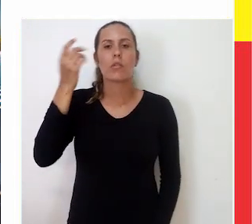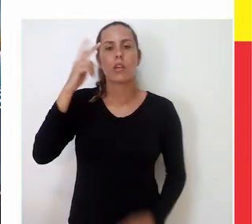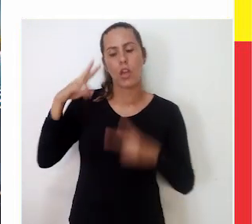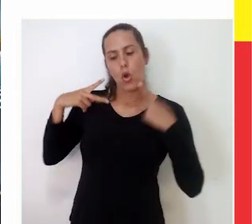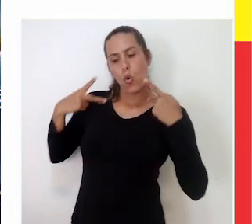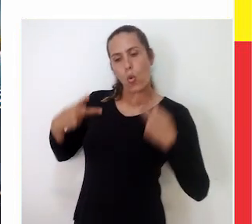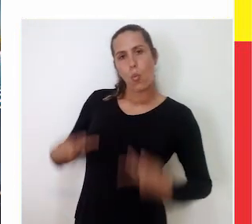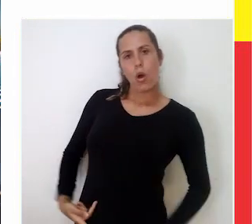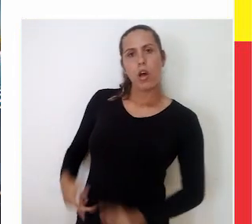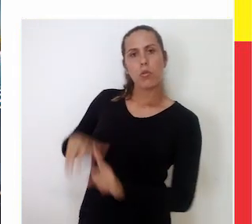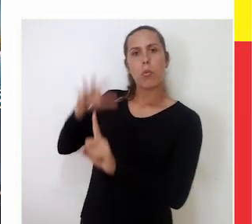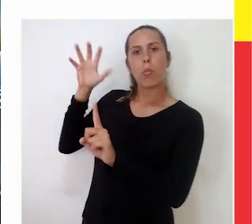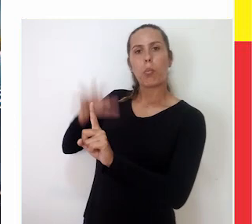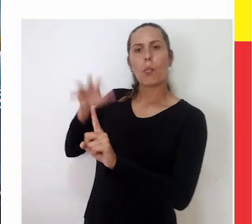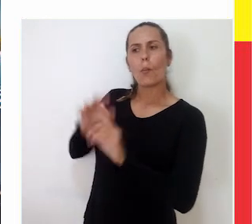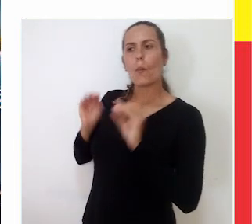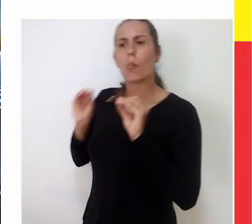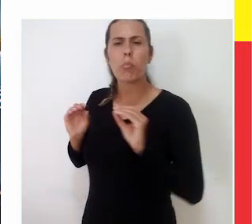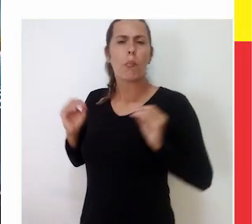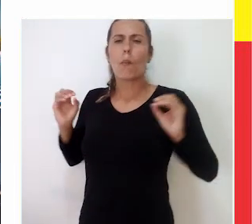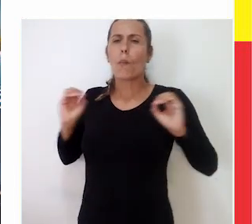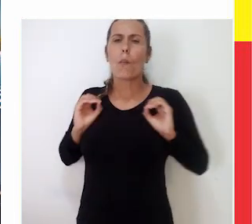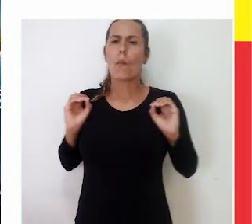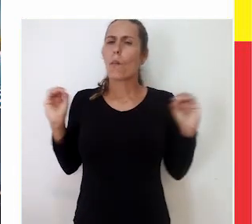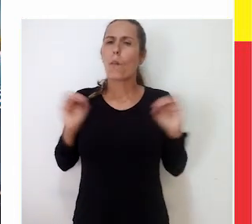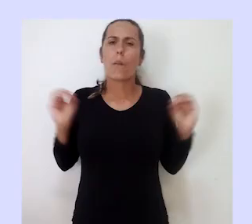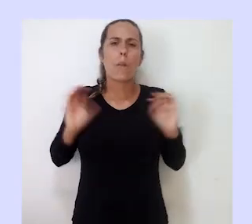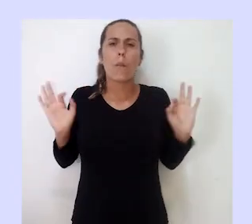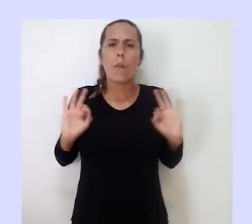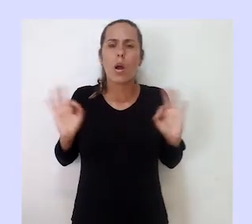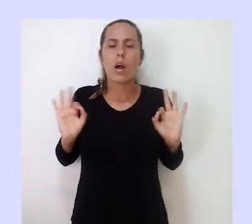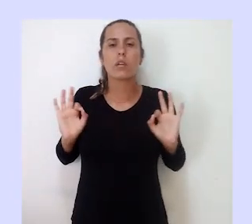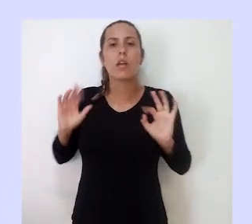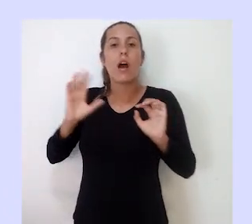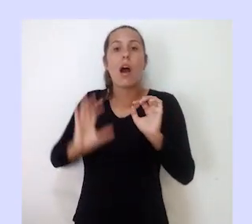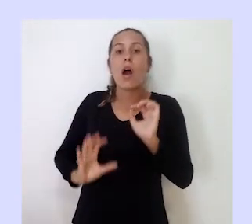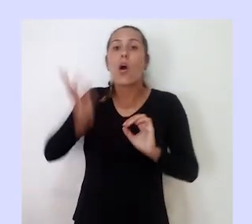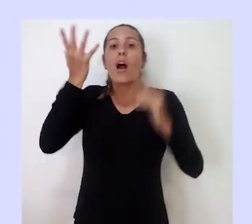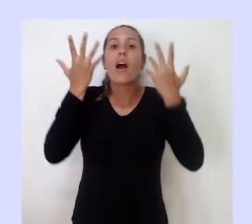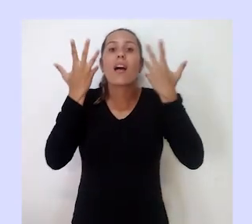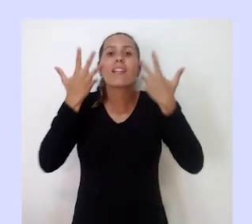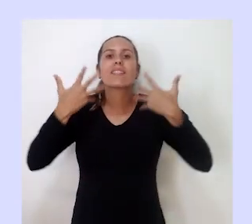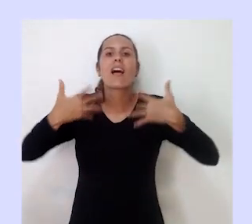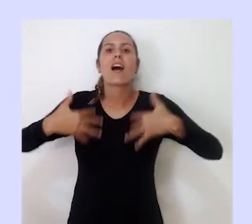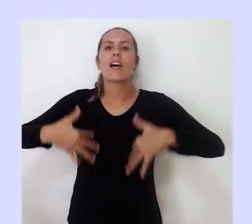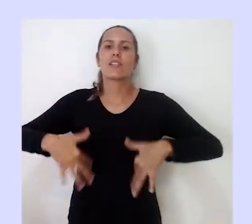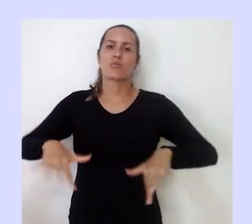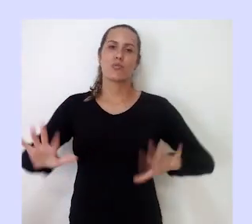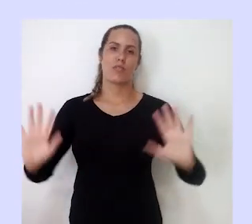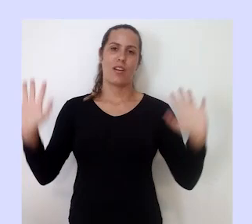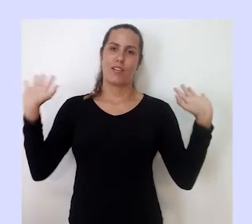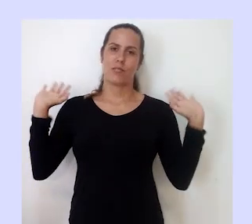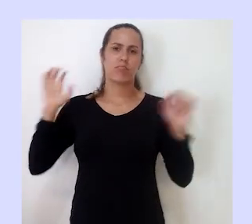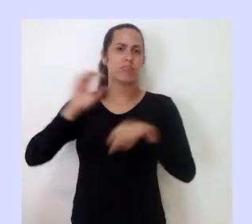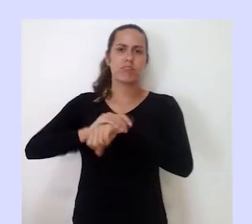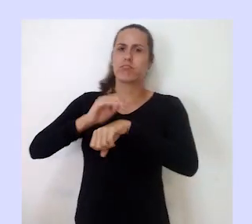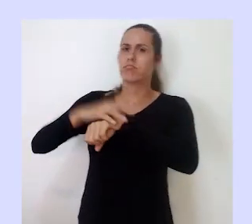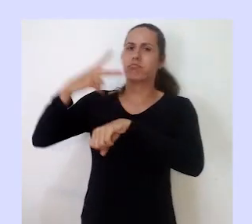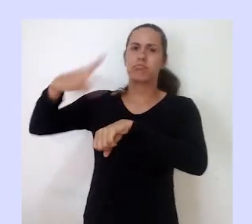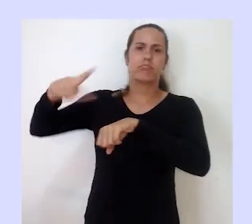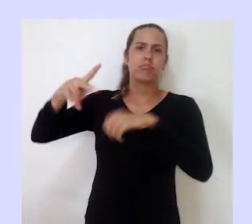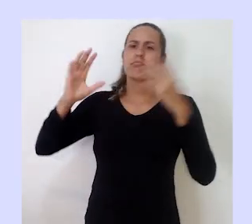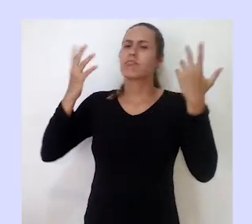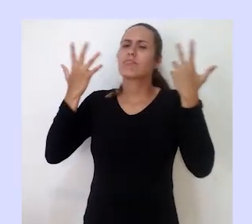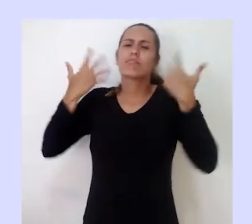têm intervenção humana. Ocorrem de forma natural. Ocorrem de forma, vamos dizer